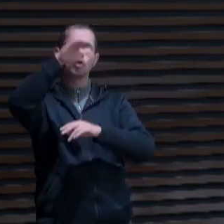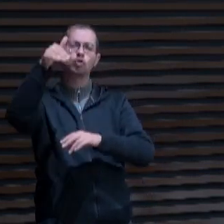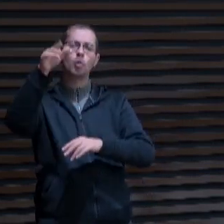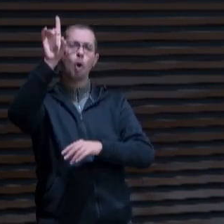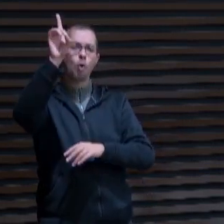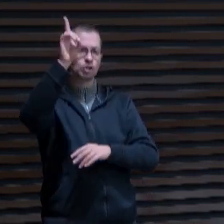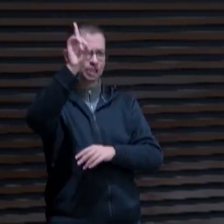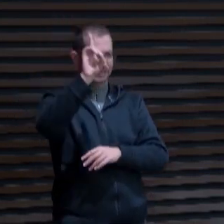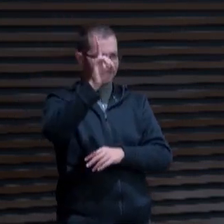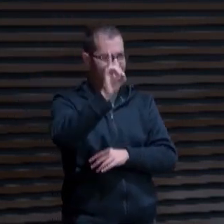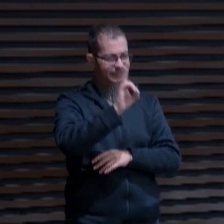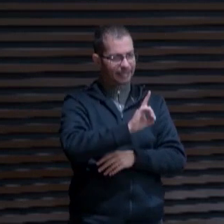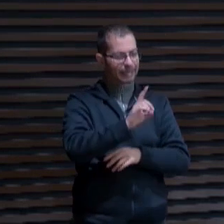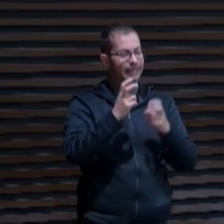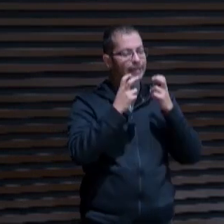a Arão, que Arão